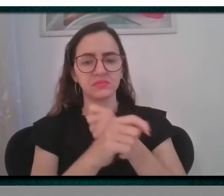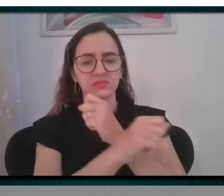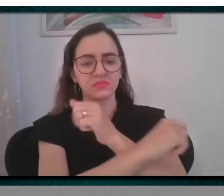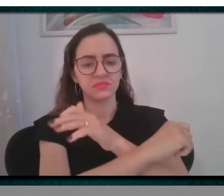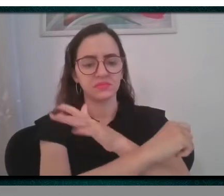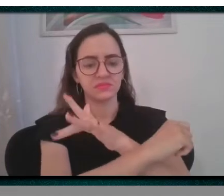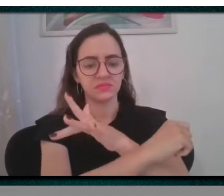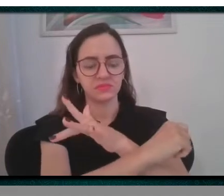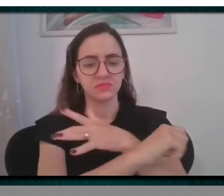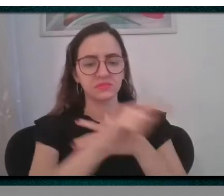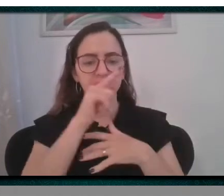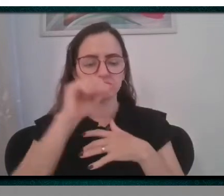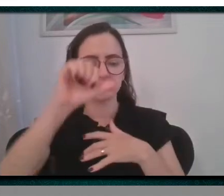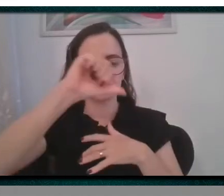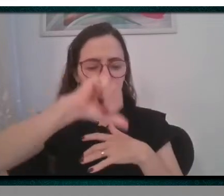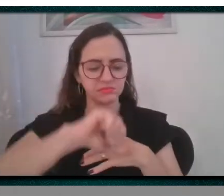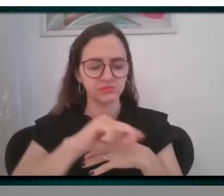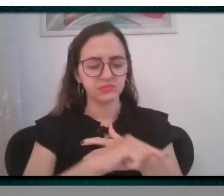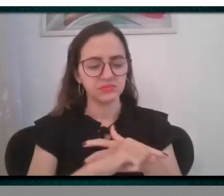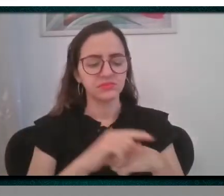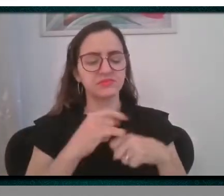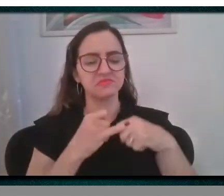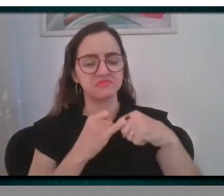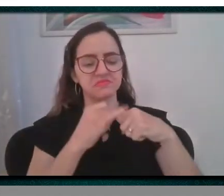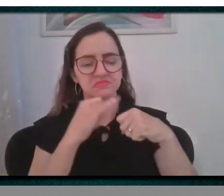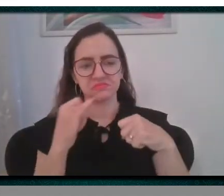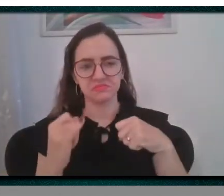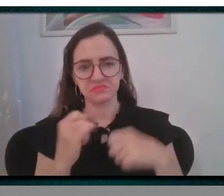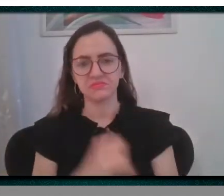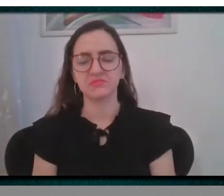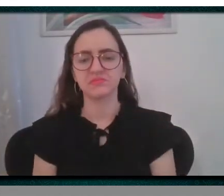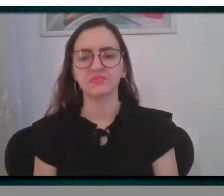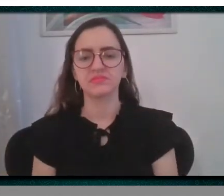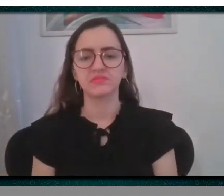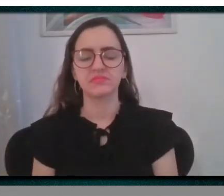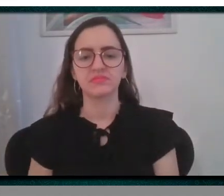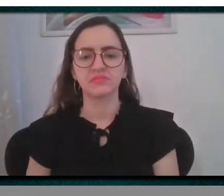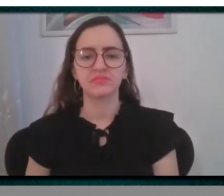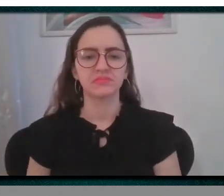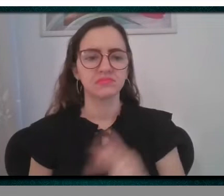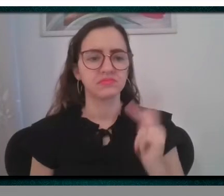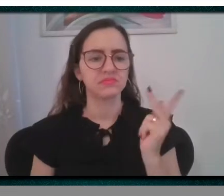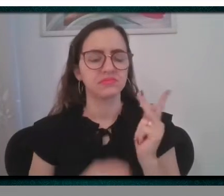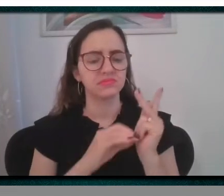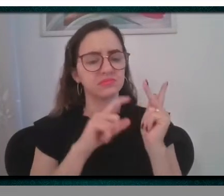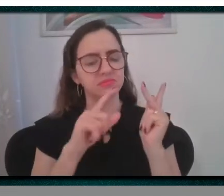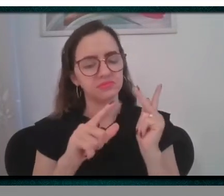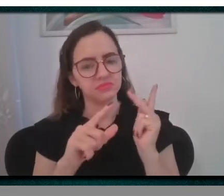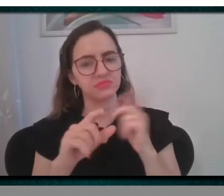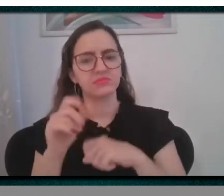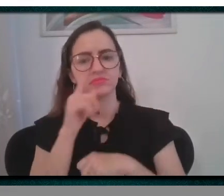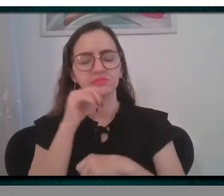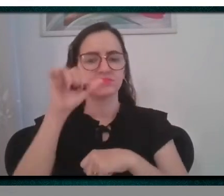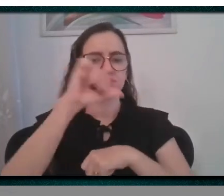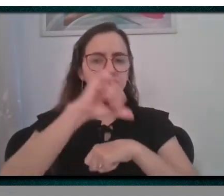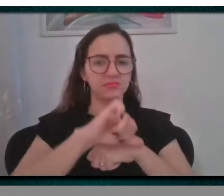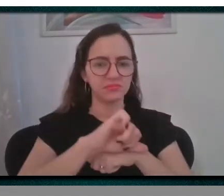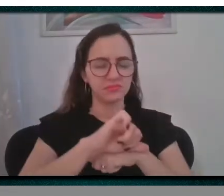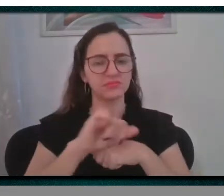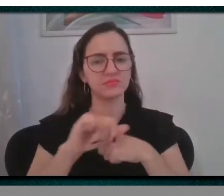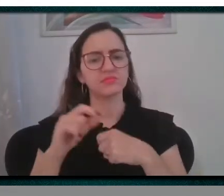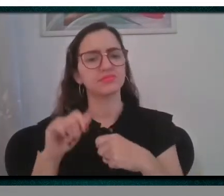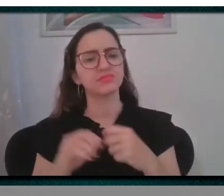quando está com a água, ele quebra e forma H+, ou Cl-. O HF, quando está com a água, quebra e forma H+, forma o